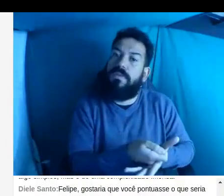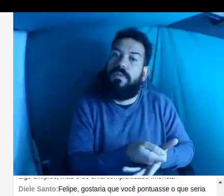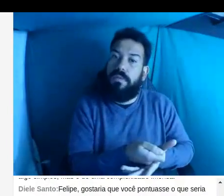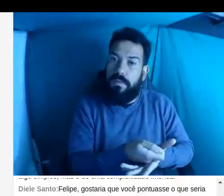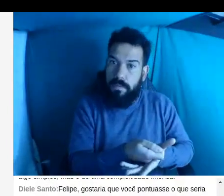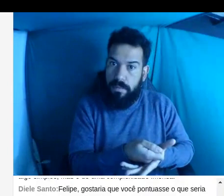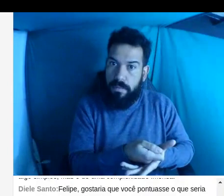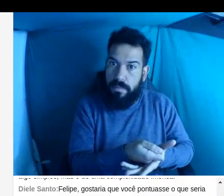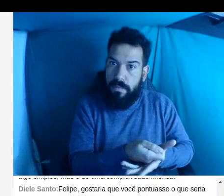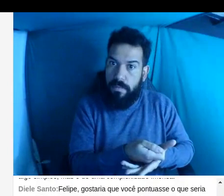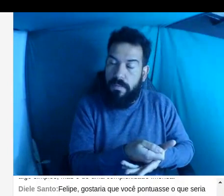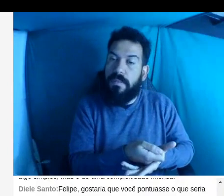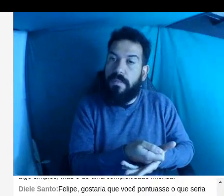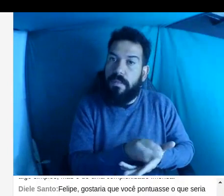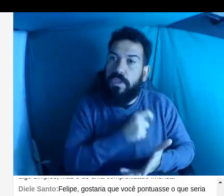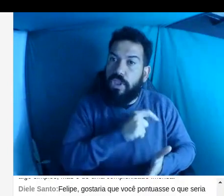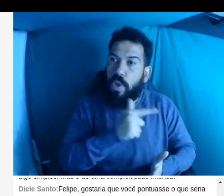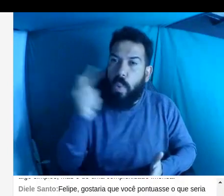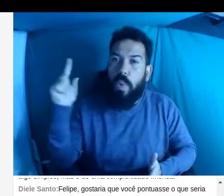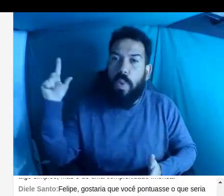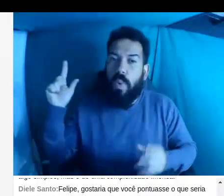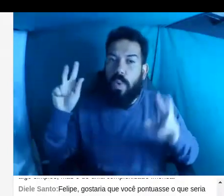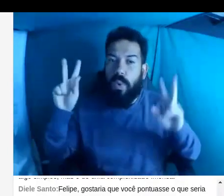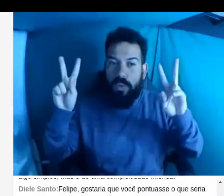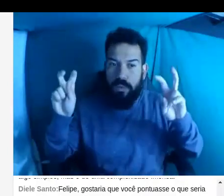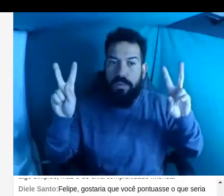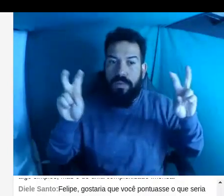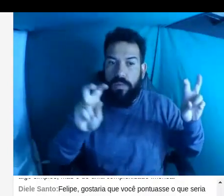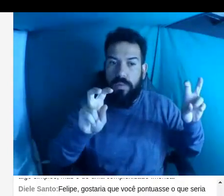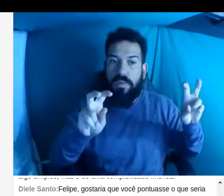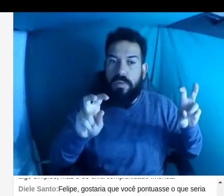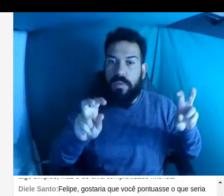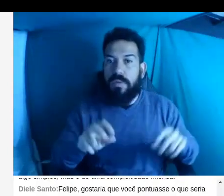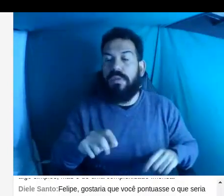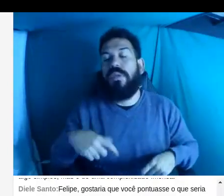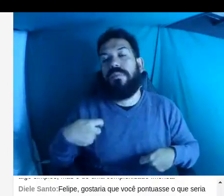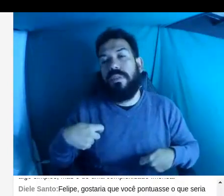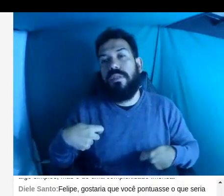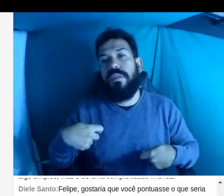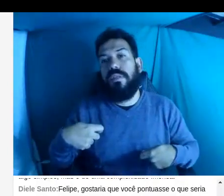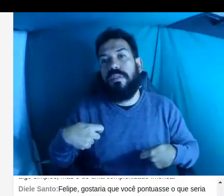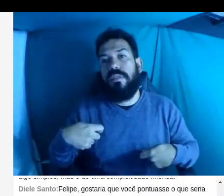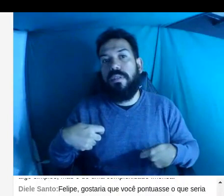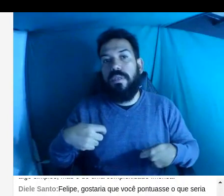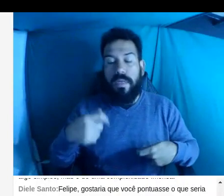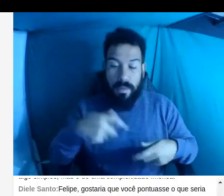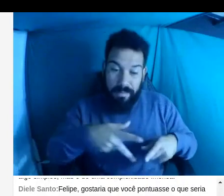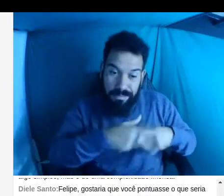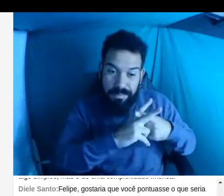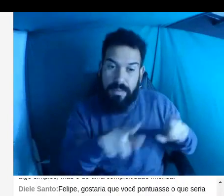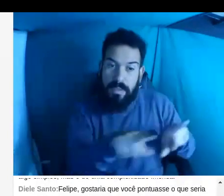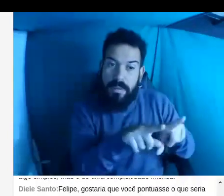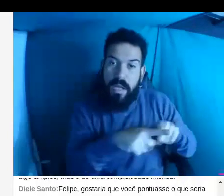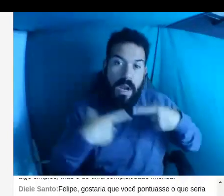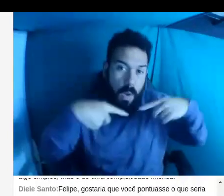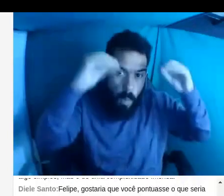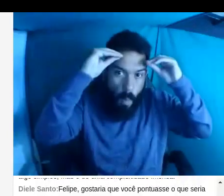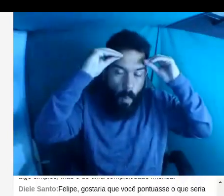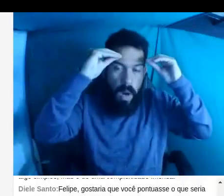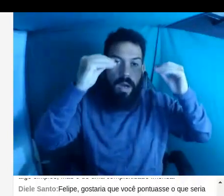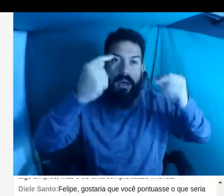Existem outros pontos também que precisam ser revisados quanto à linguagem, quanto a